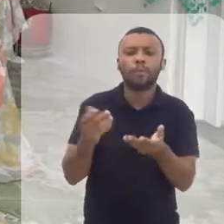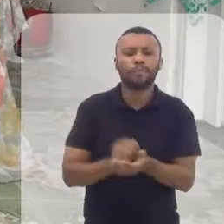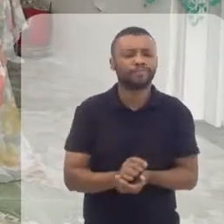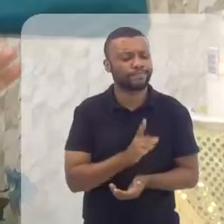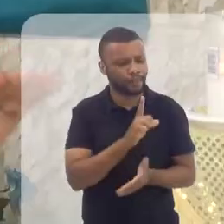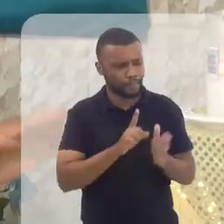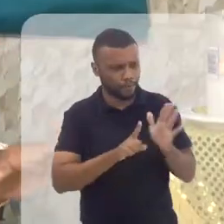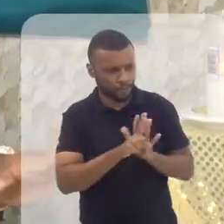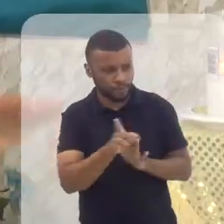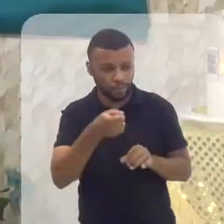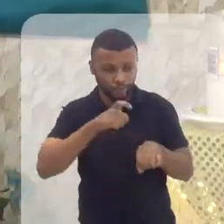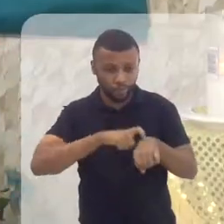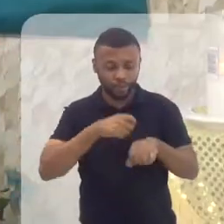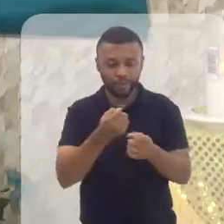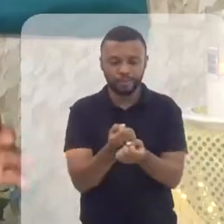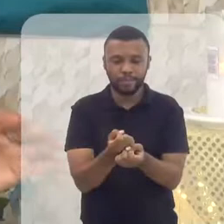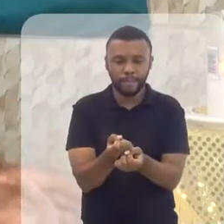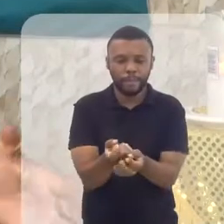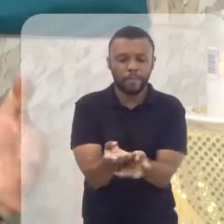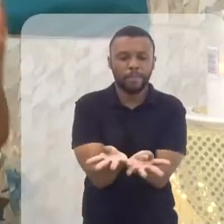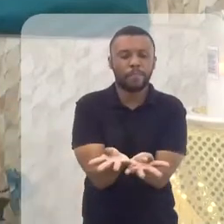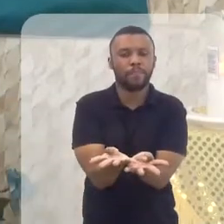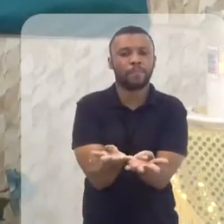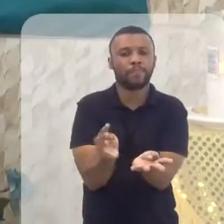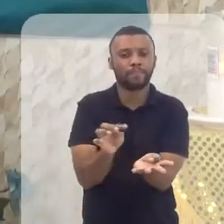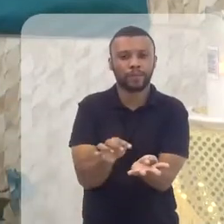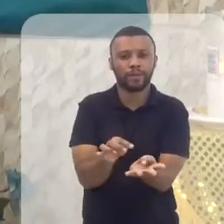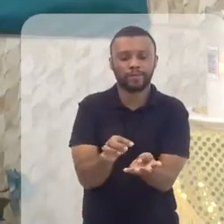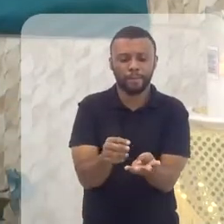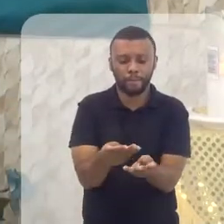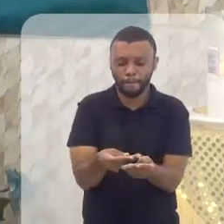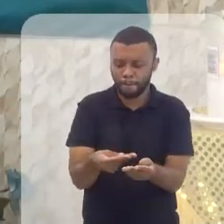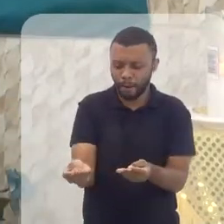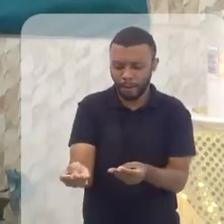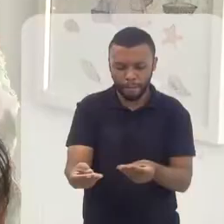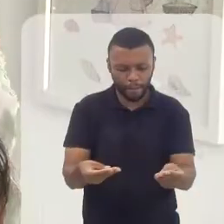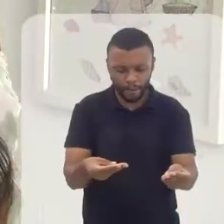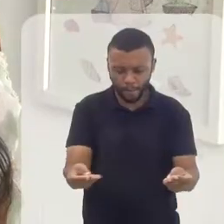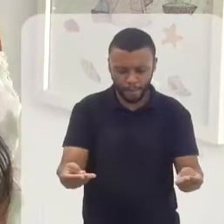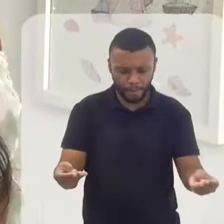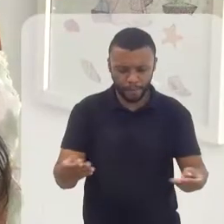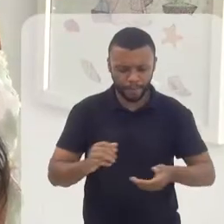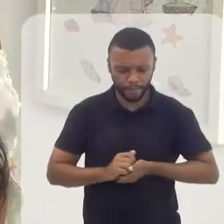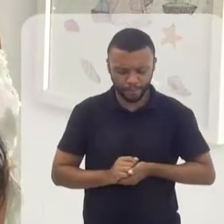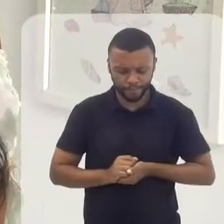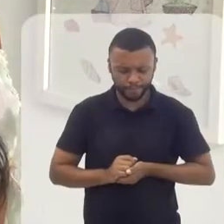Kátia, quando você abre um tarô, digamos que você está abrindo um tarô para mim,